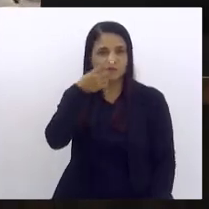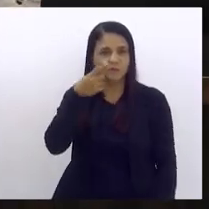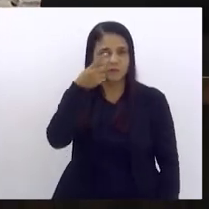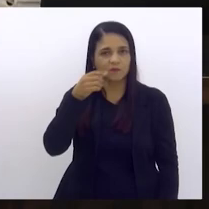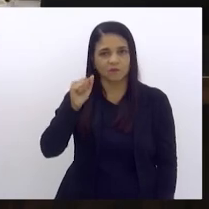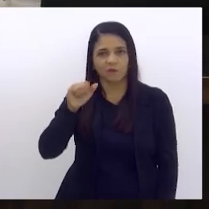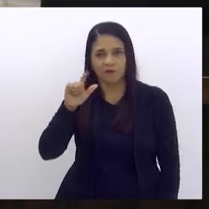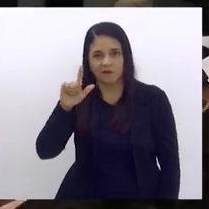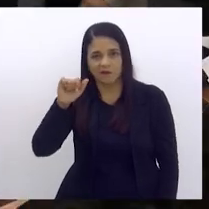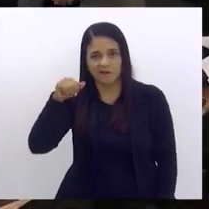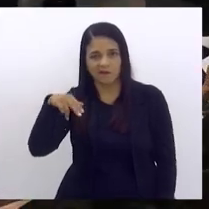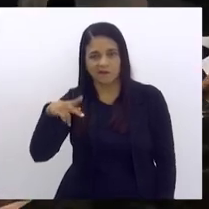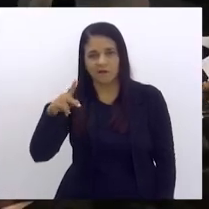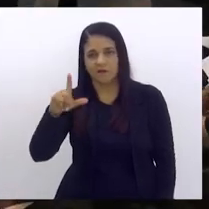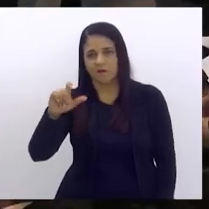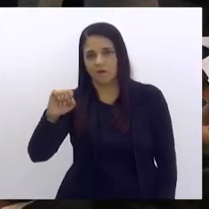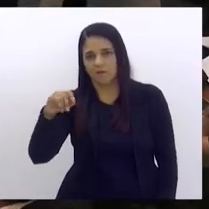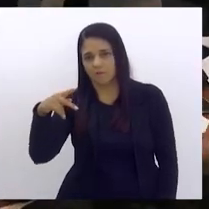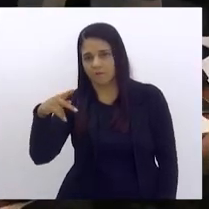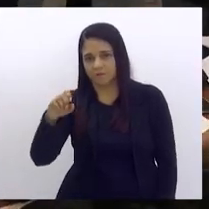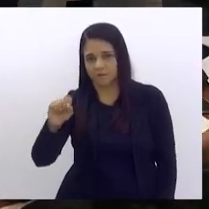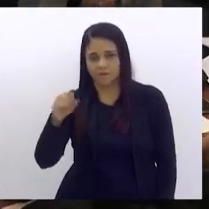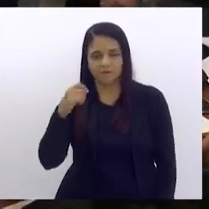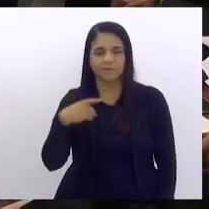Alan Lopes.